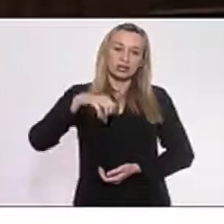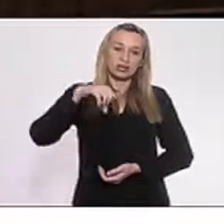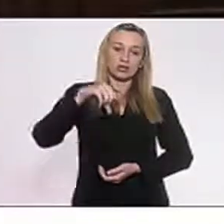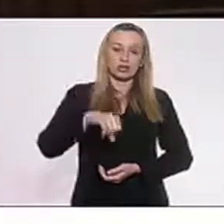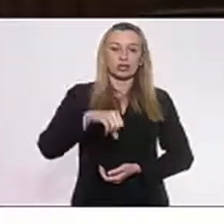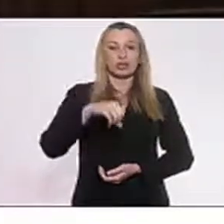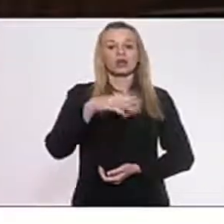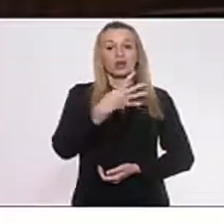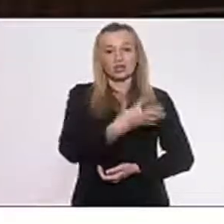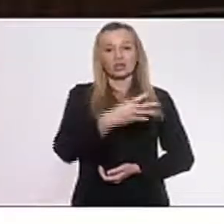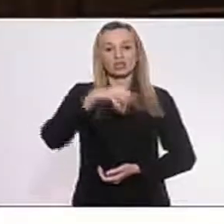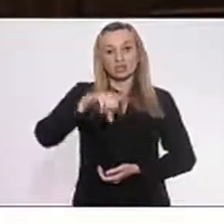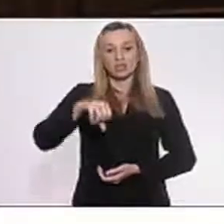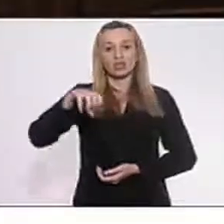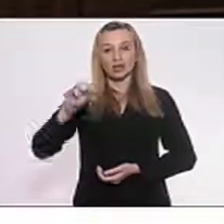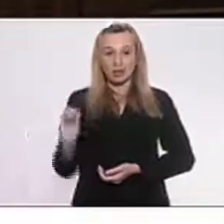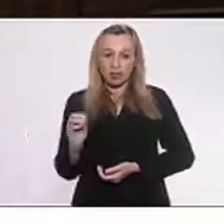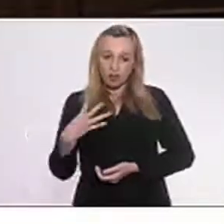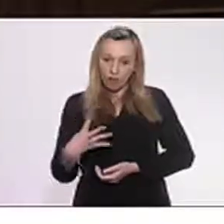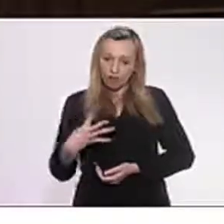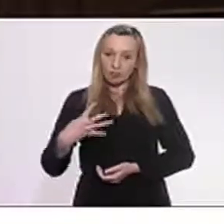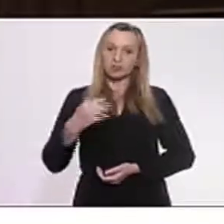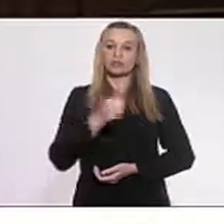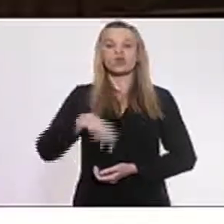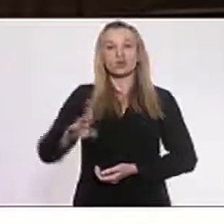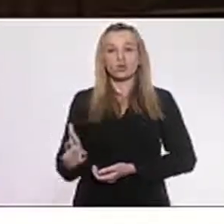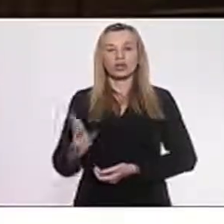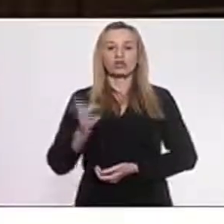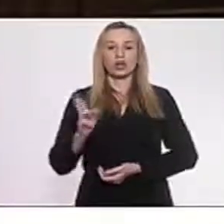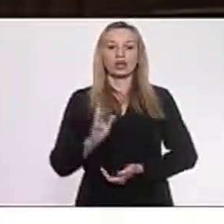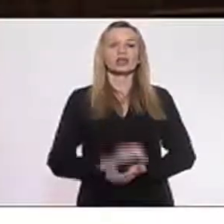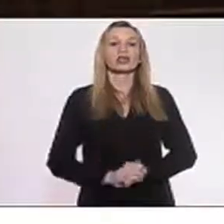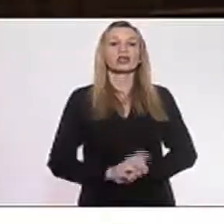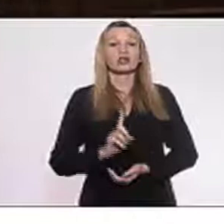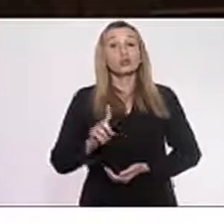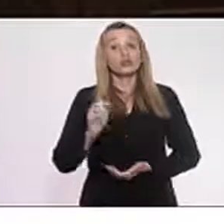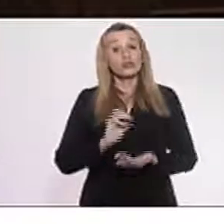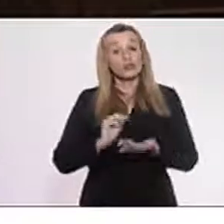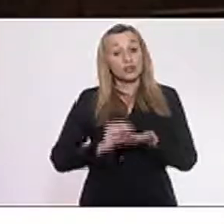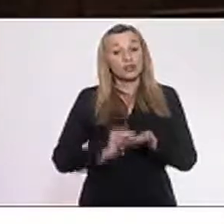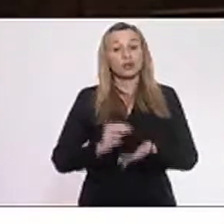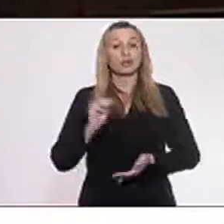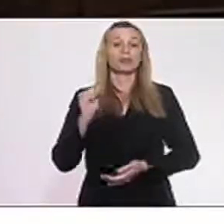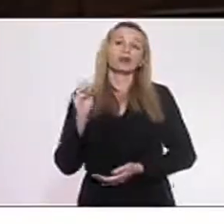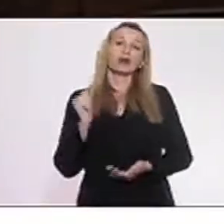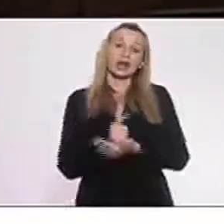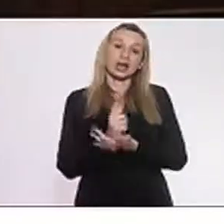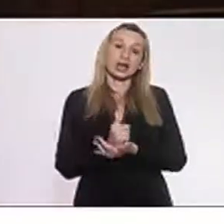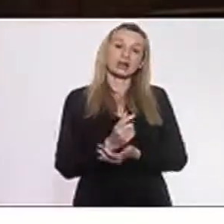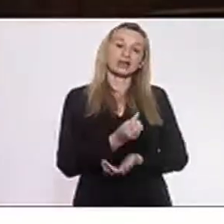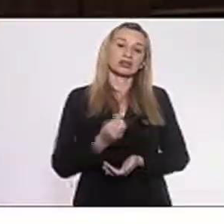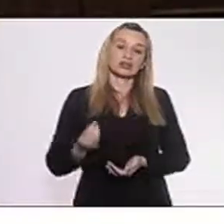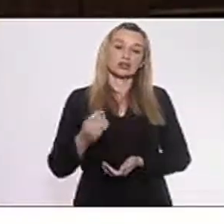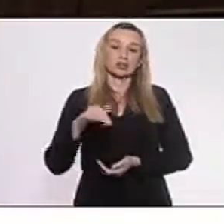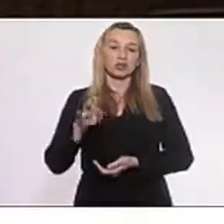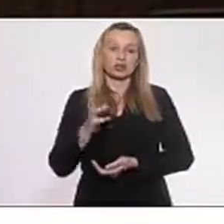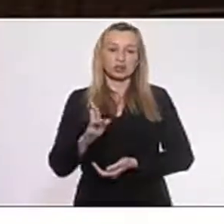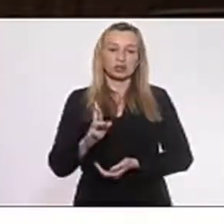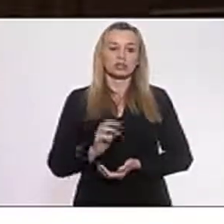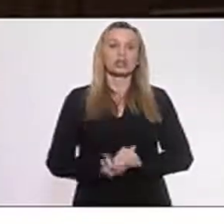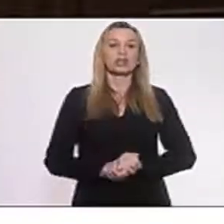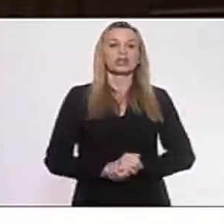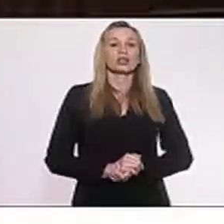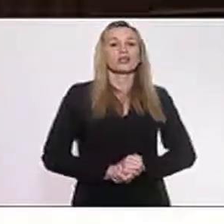reais e os restos a pagar chegam a 600 milhões. Num esforço de análise